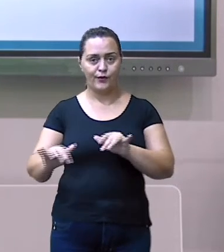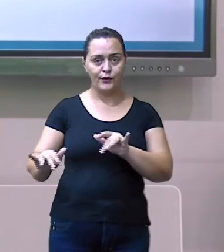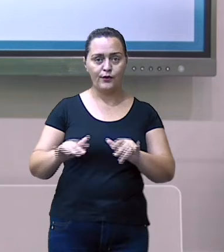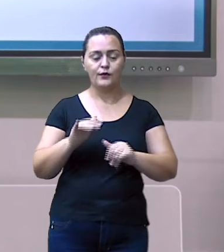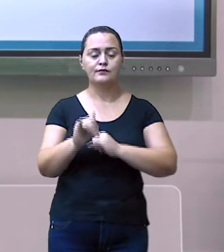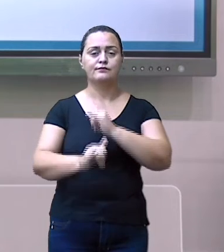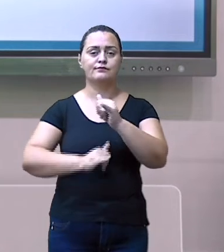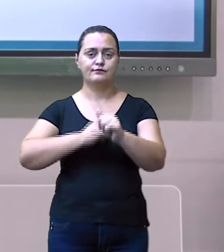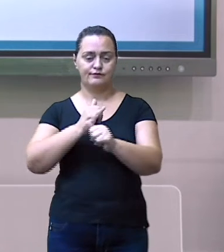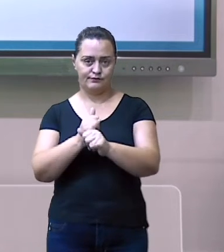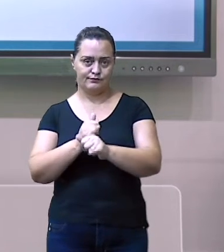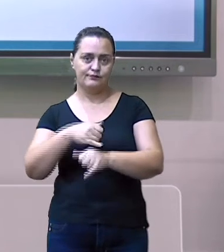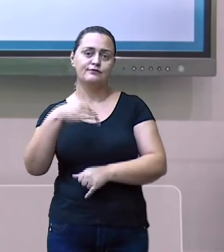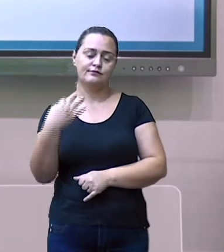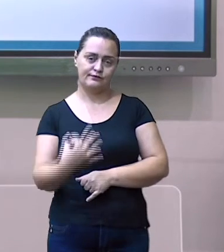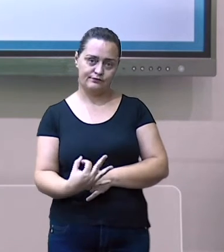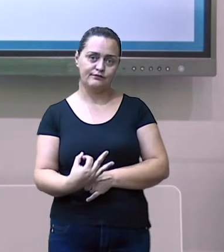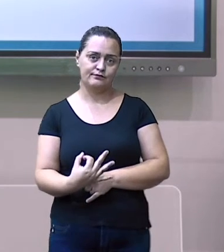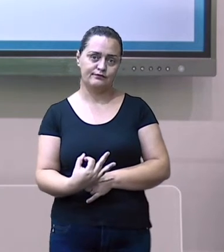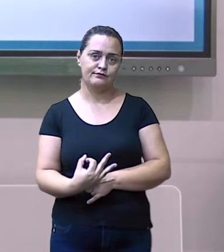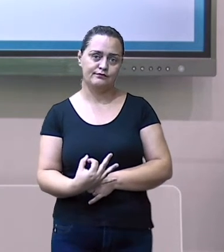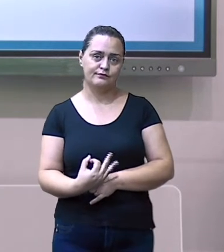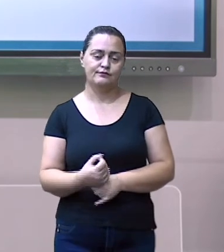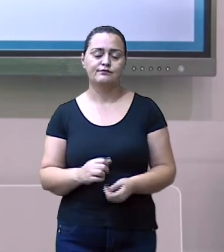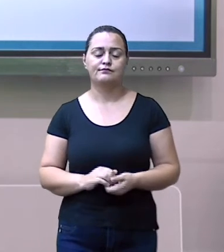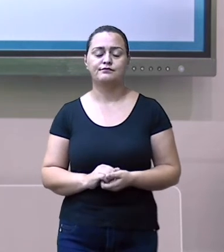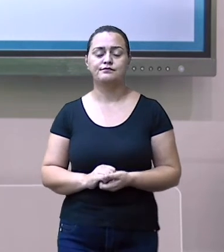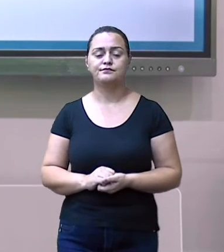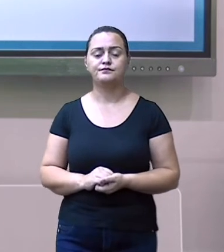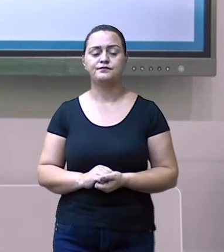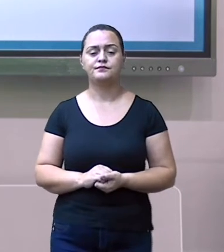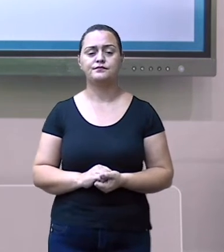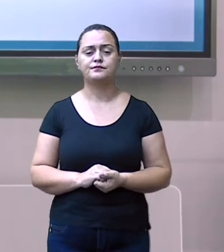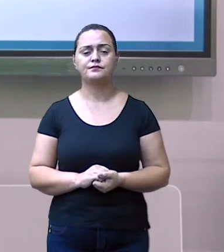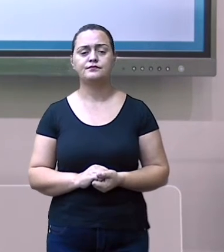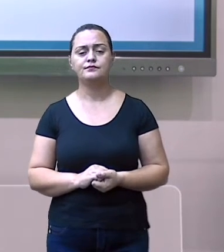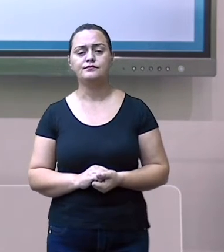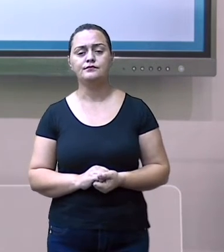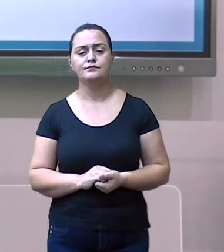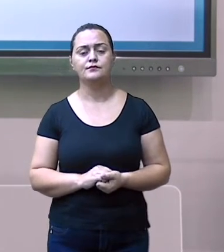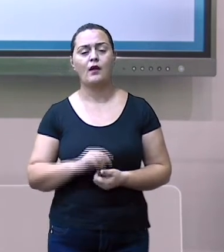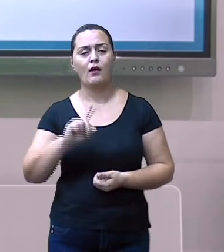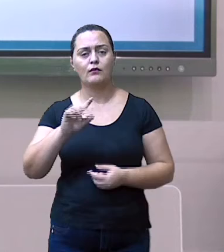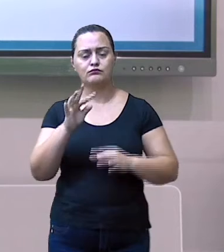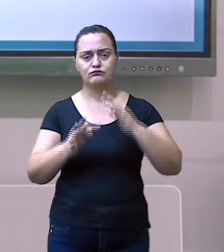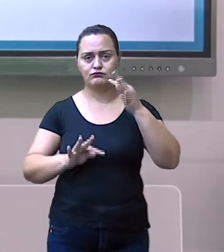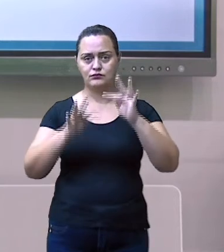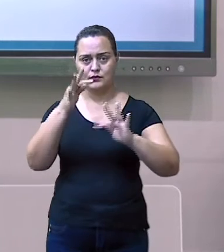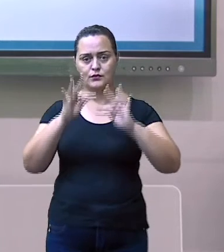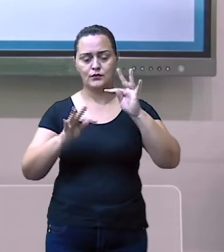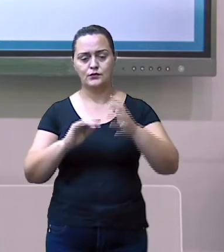quê? Do computador, do celular, da televisão. Então, meios tecnológicos.